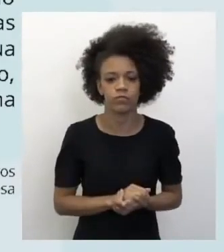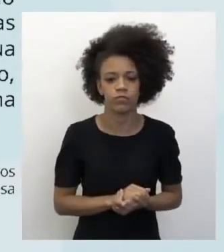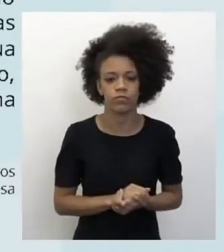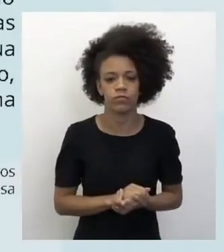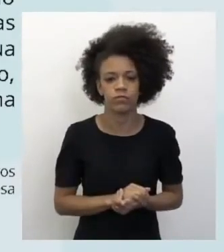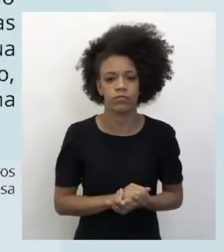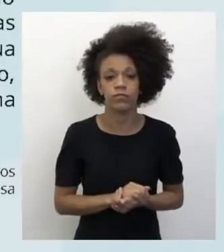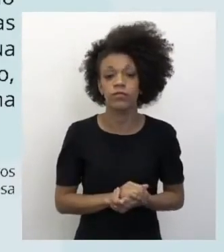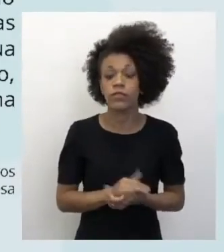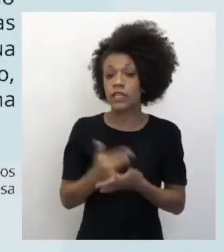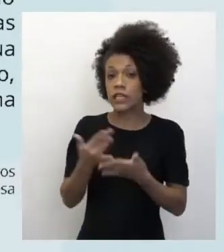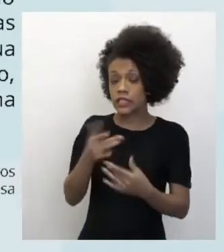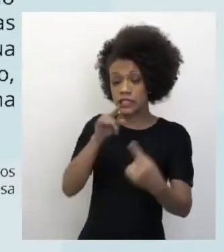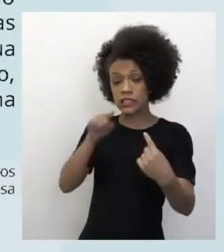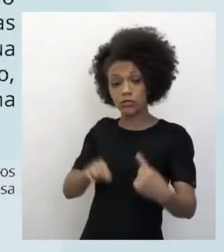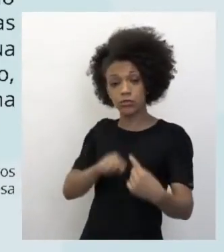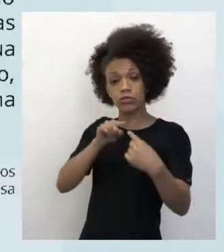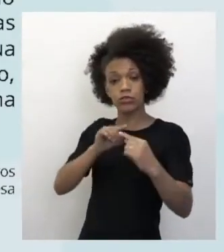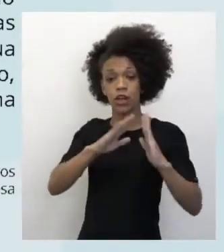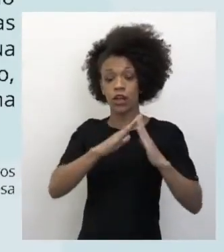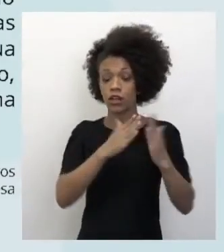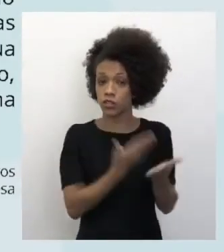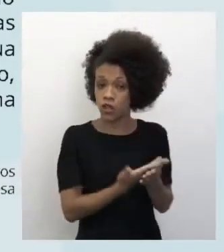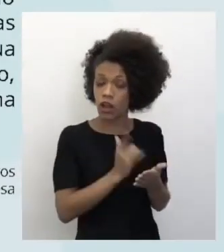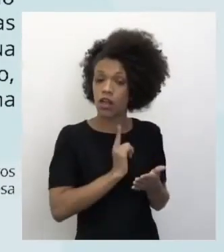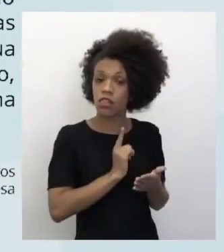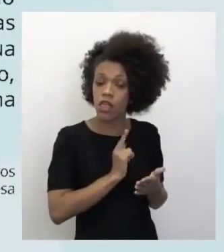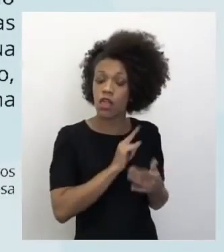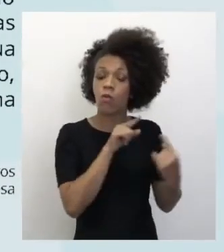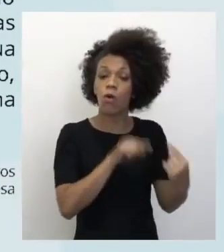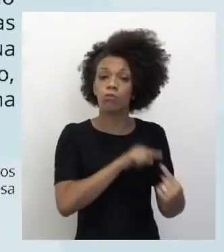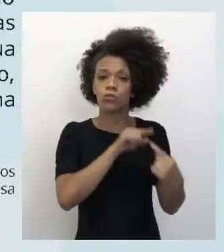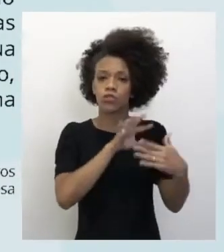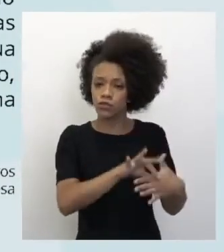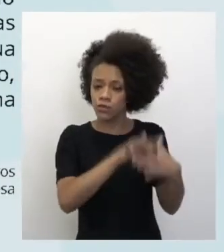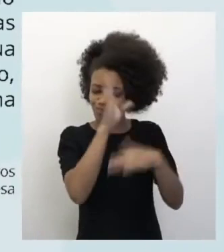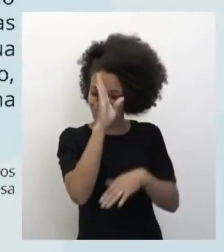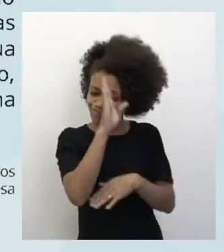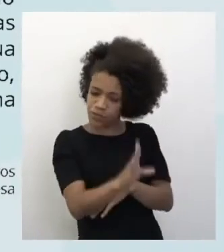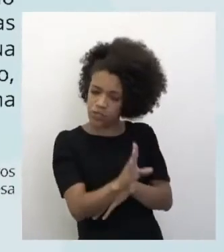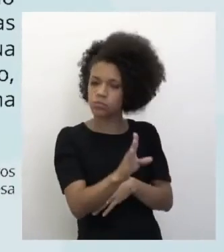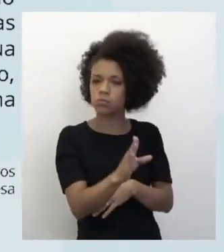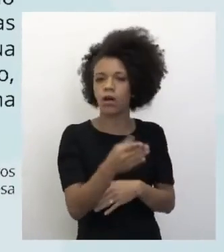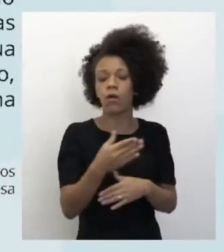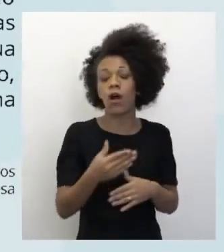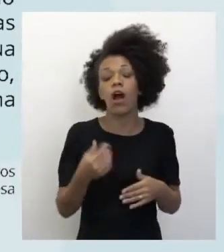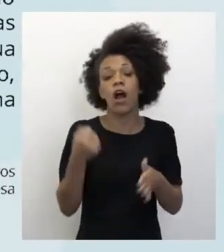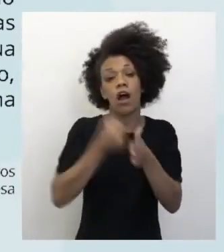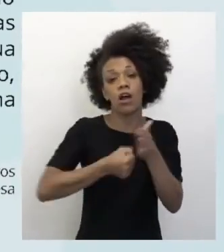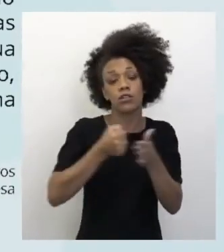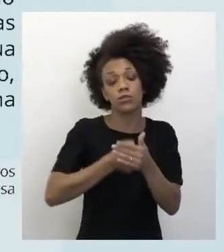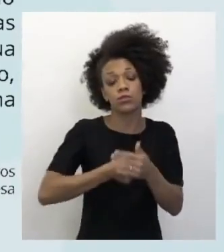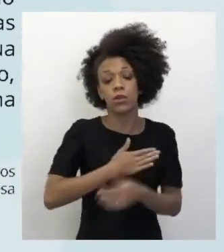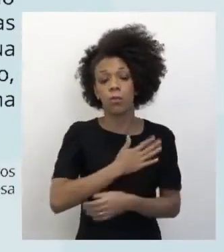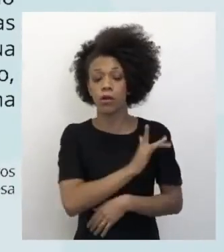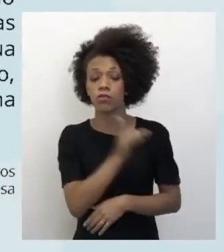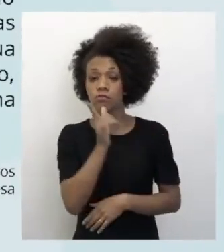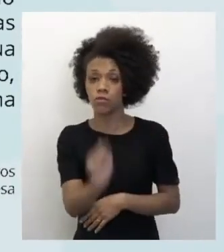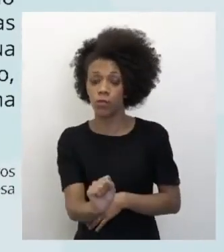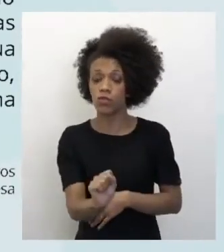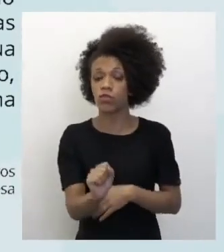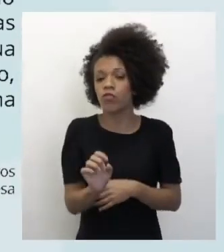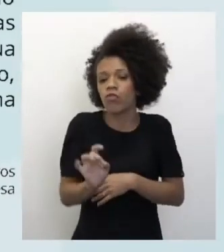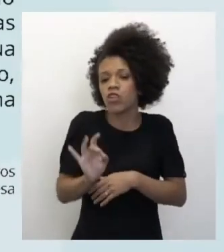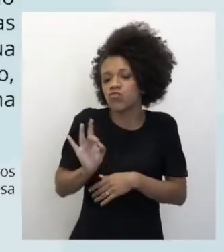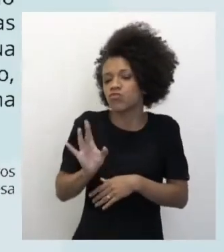Nesse sentido, a escola tem um papel fundamental no combate ao preconceito linguístico. Não